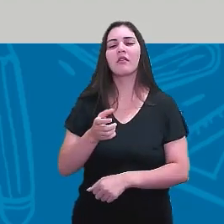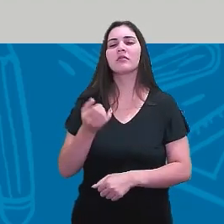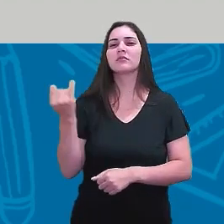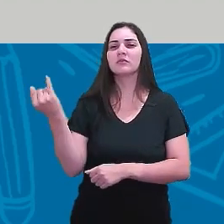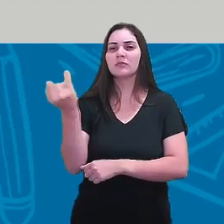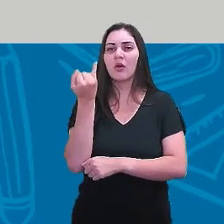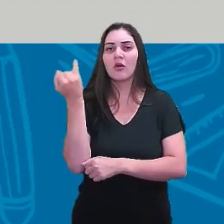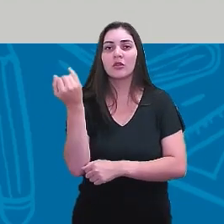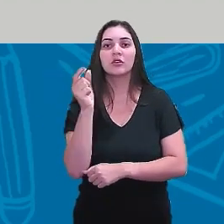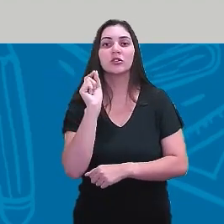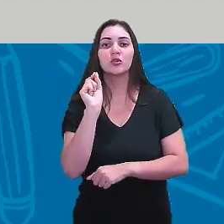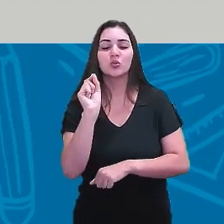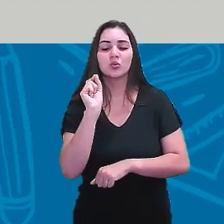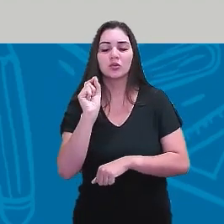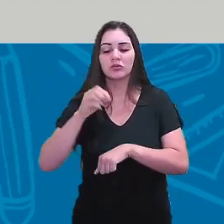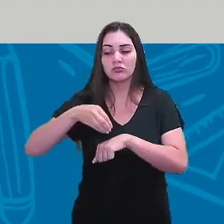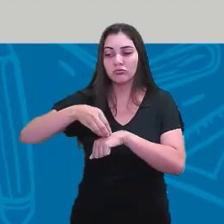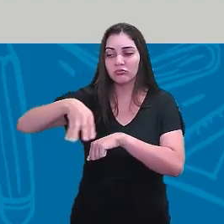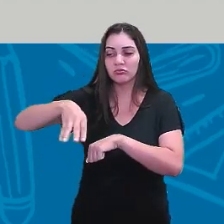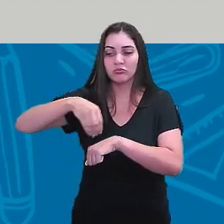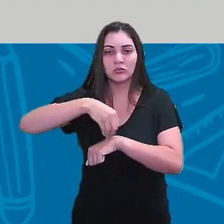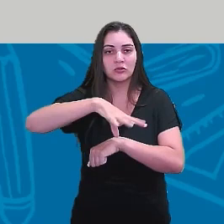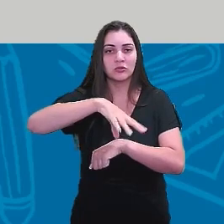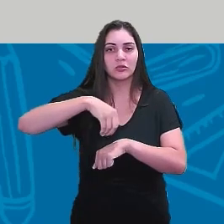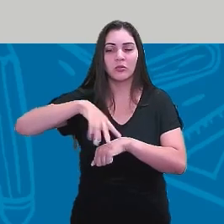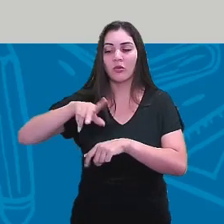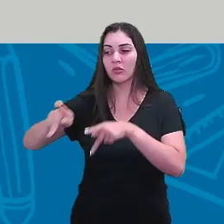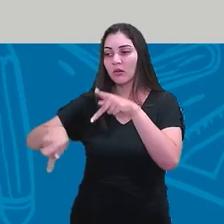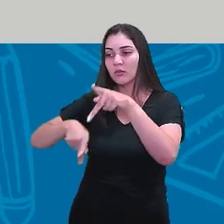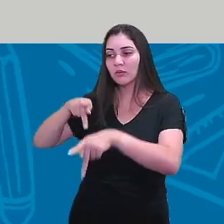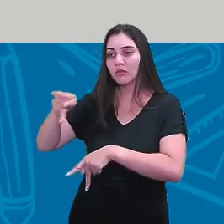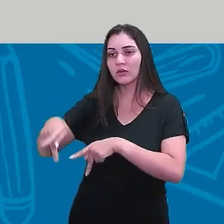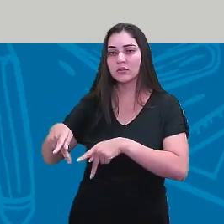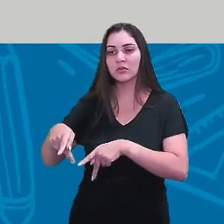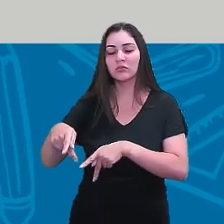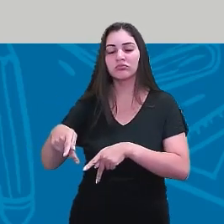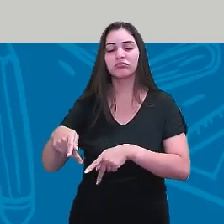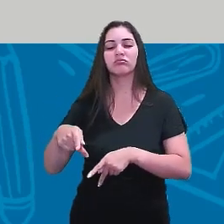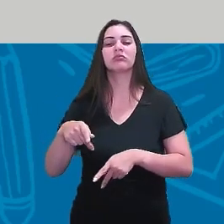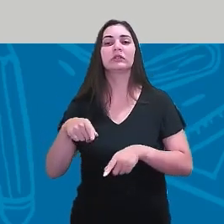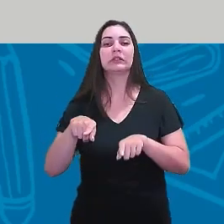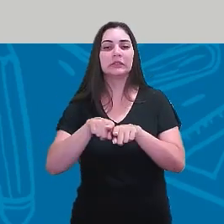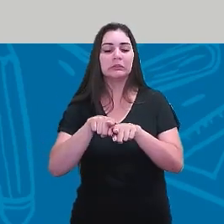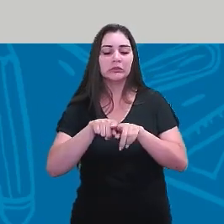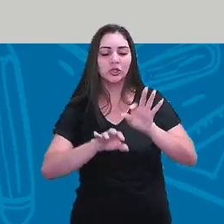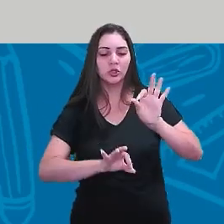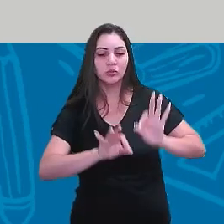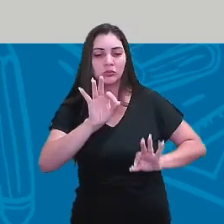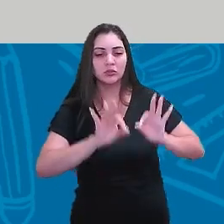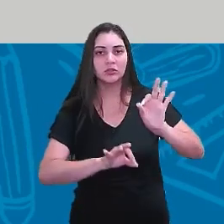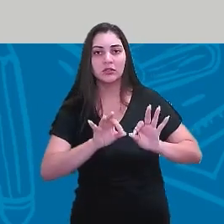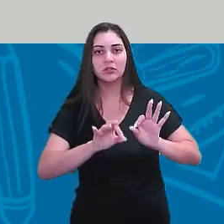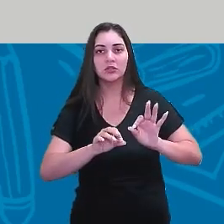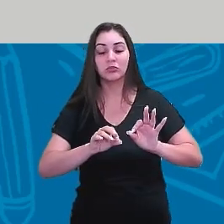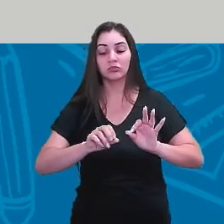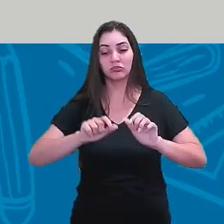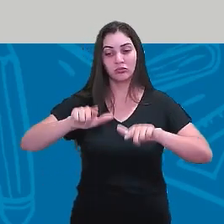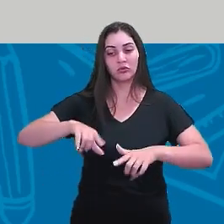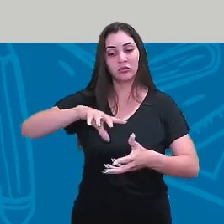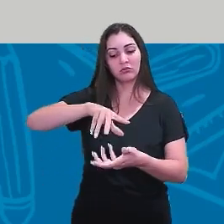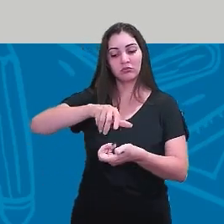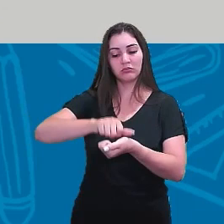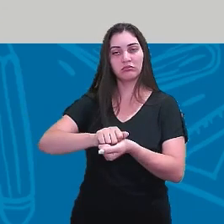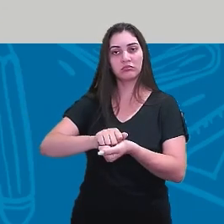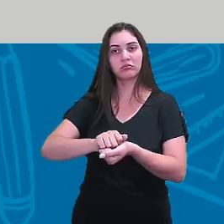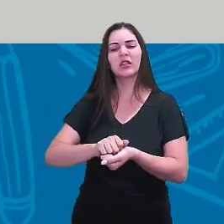a distribuição da população e ocupação, organização do espaço geográfico. Então, é interessante